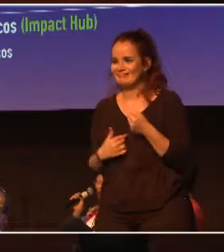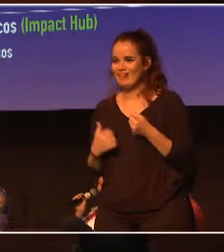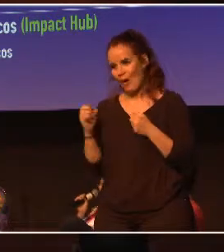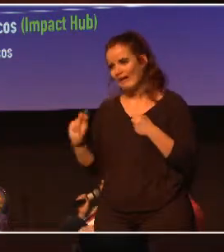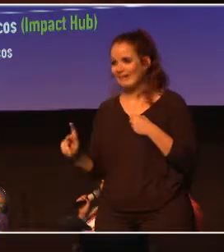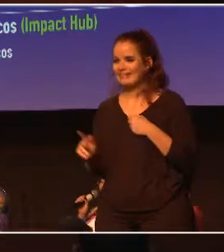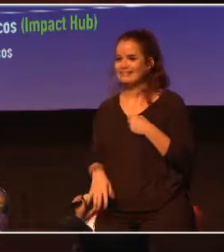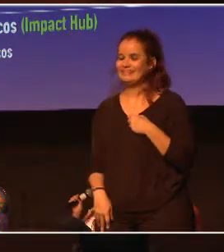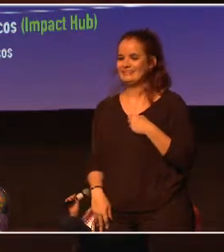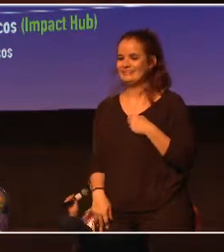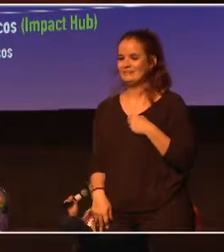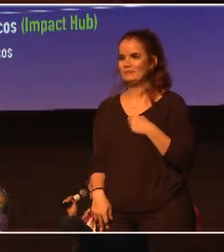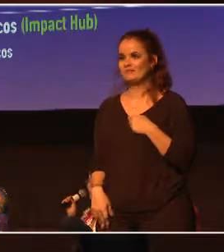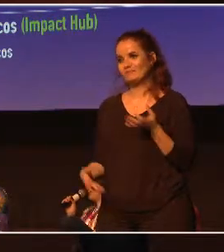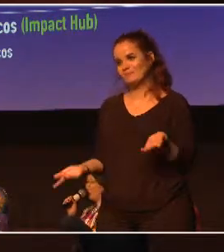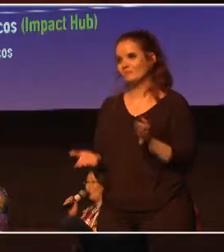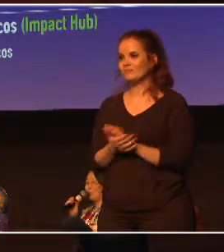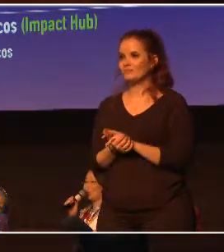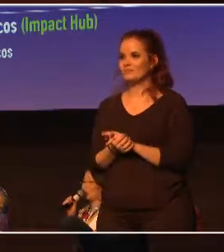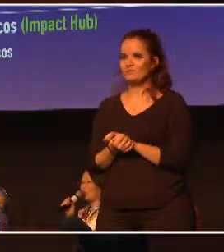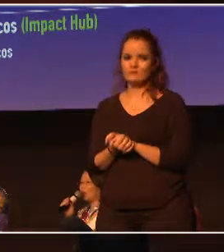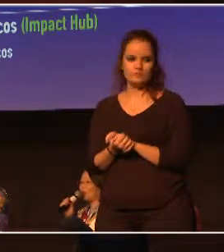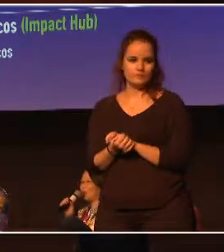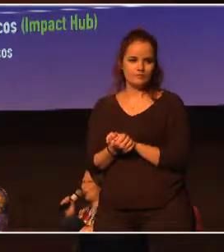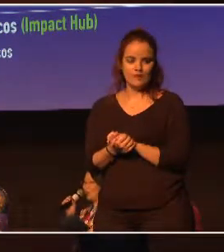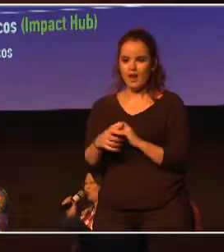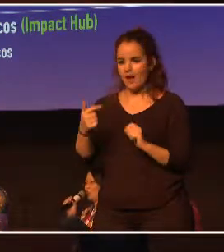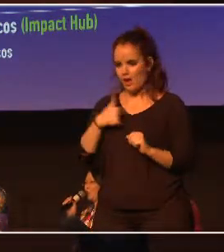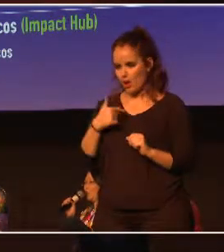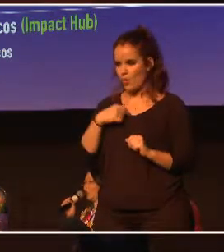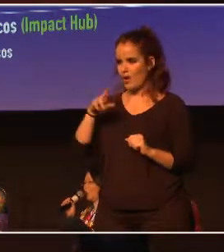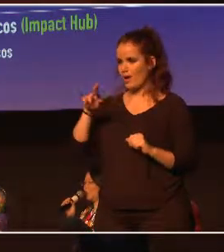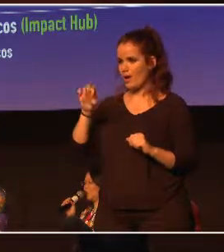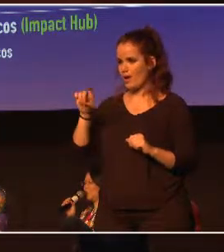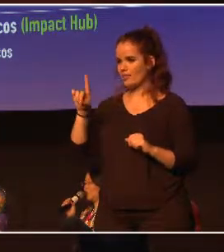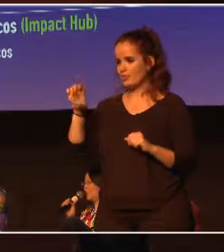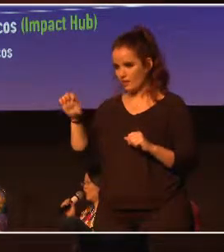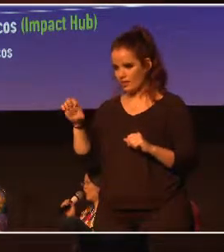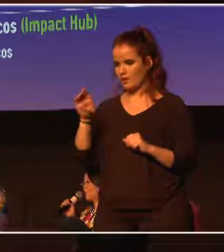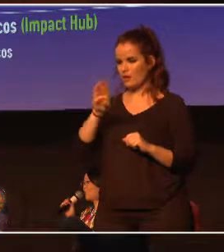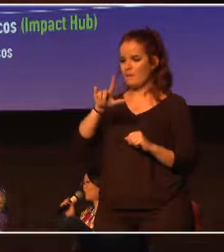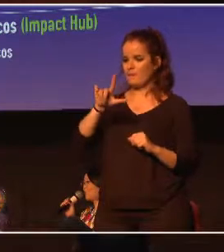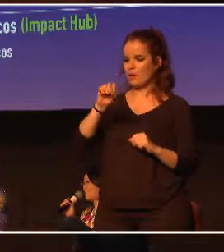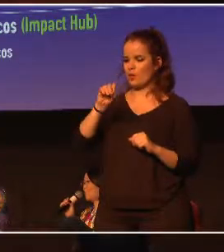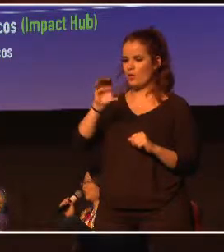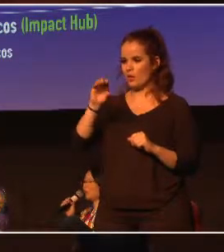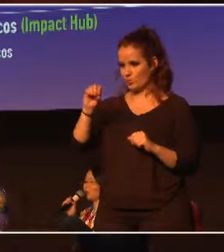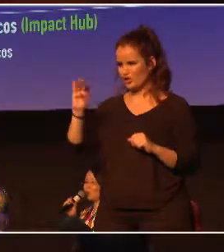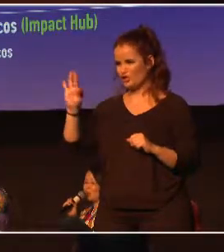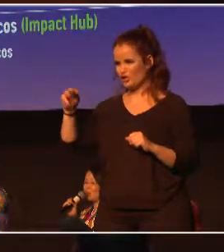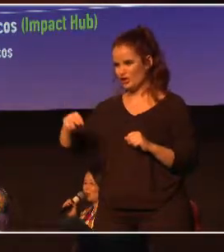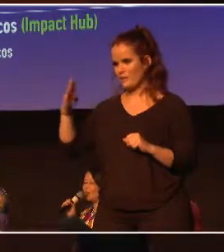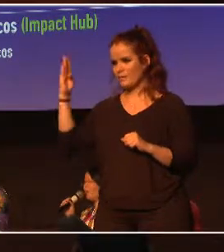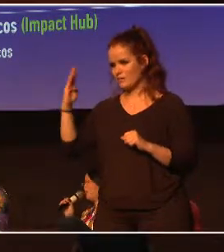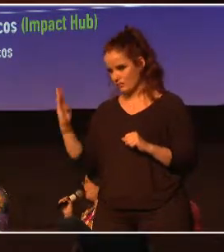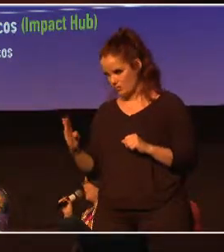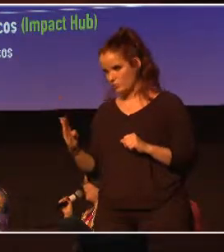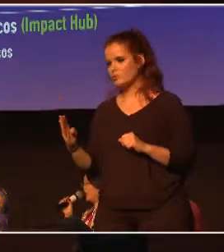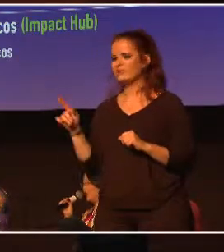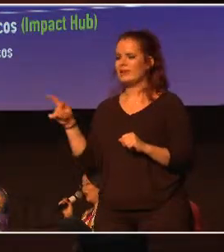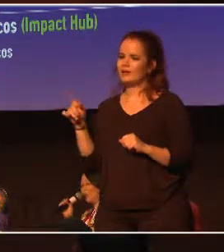Bom, vamos lá. Eu estou à frente, então, da rede Women Blockchain Brasil. Nós, como comunidade, somos ainda